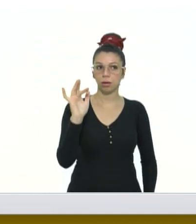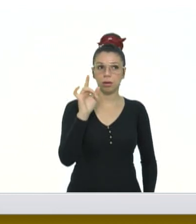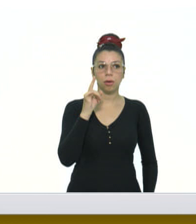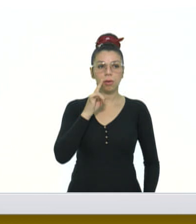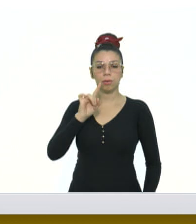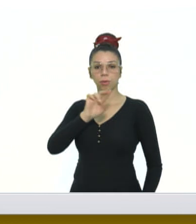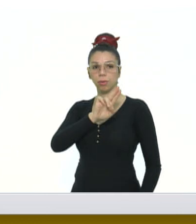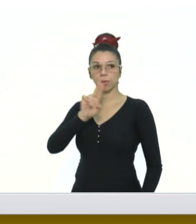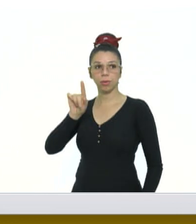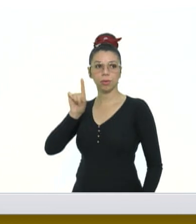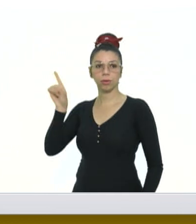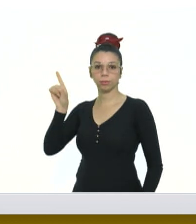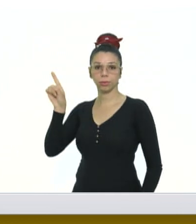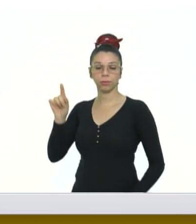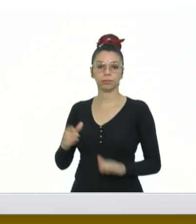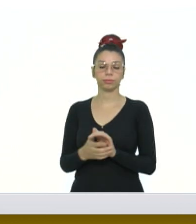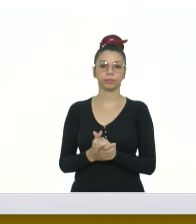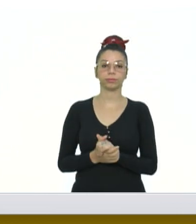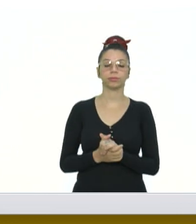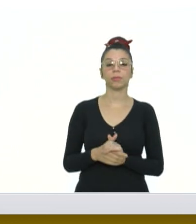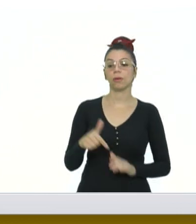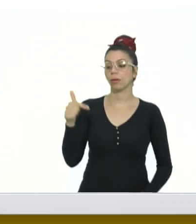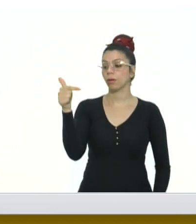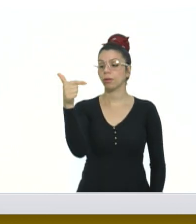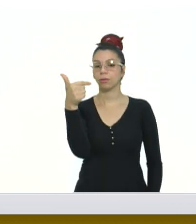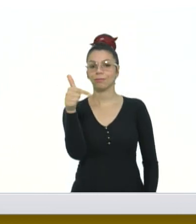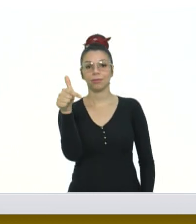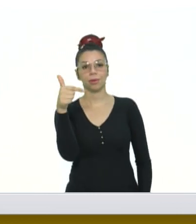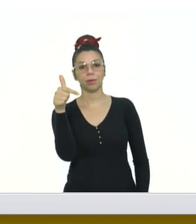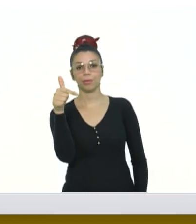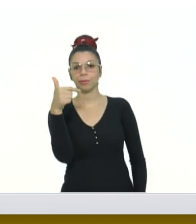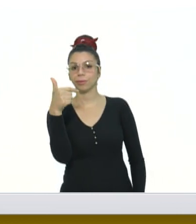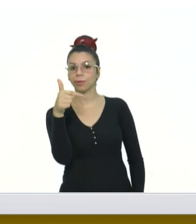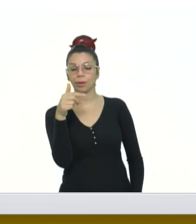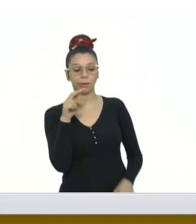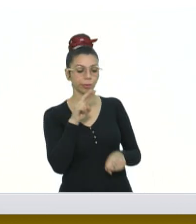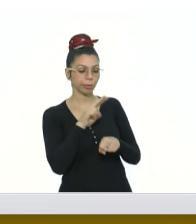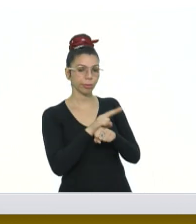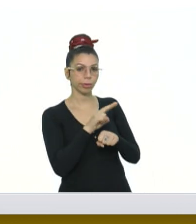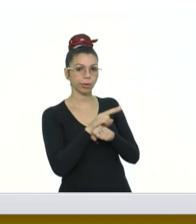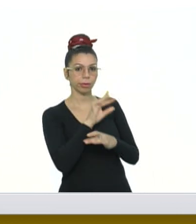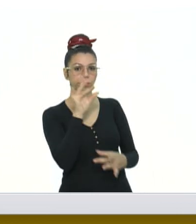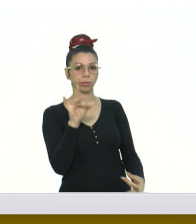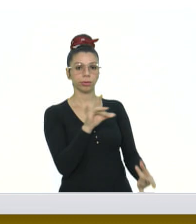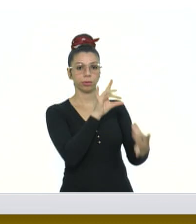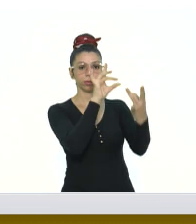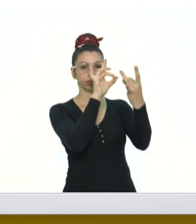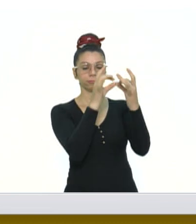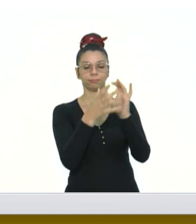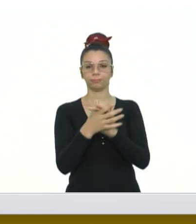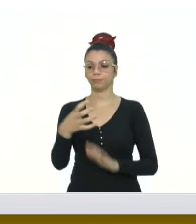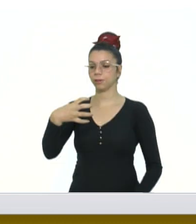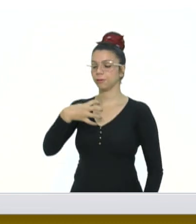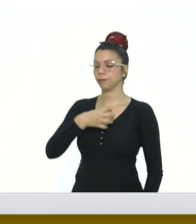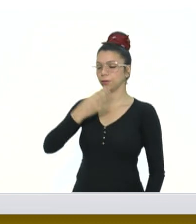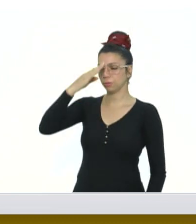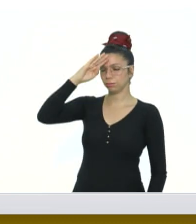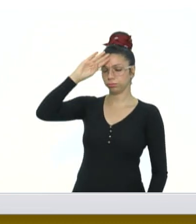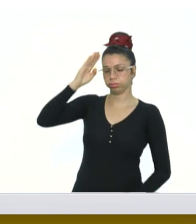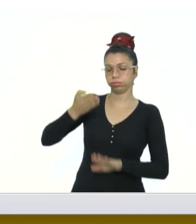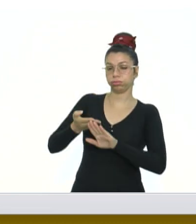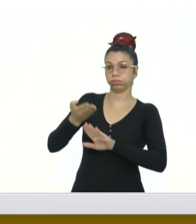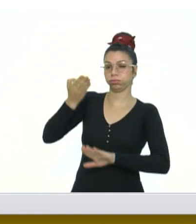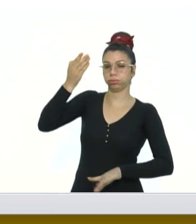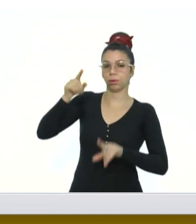aegypti. Ela não tem tratamento específico. causa sintomas como febre alta